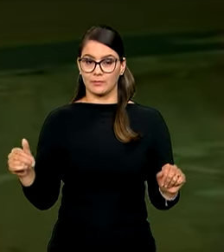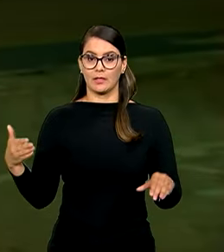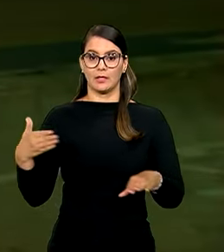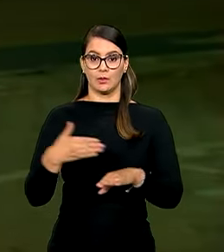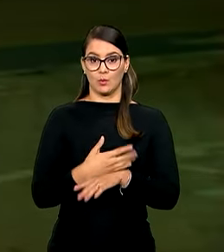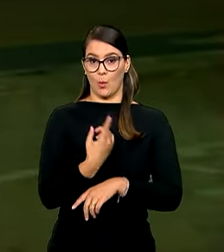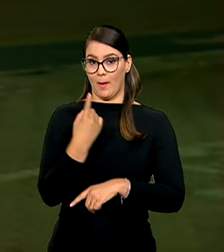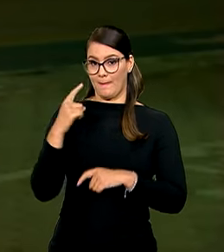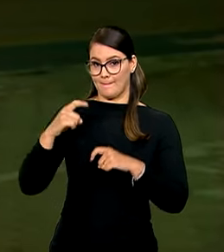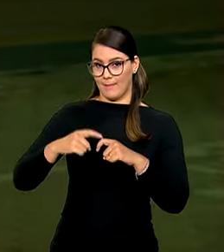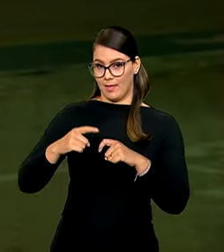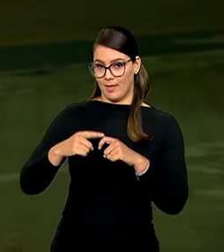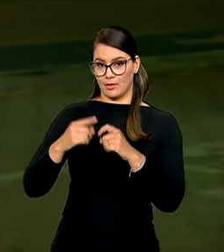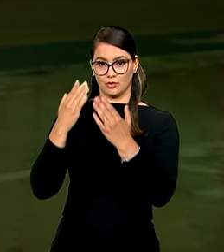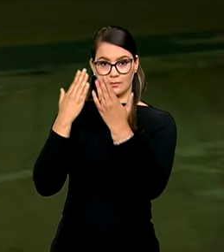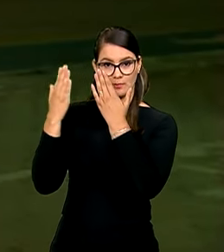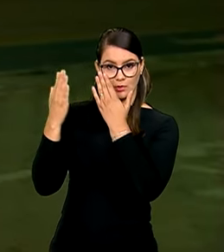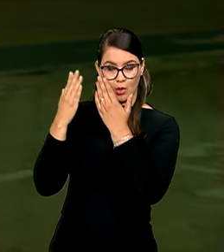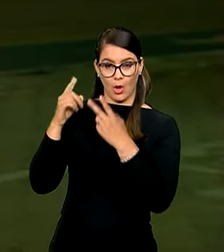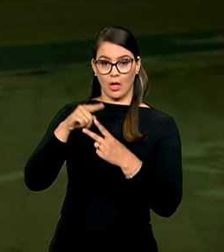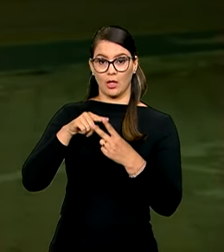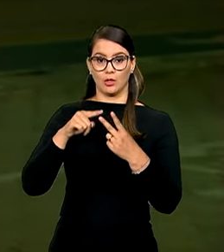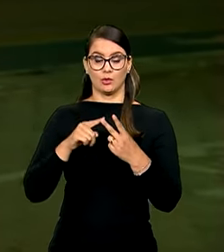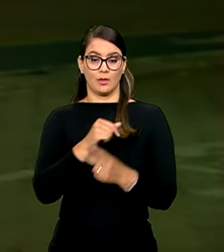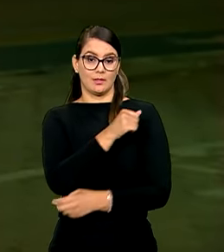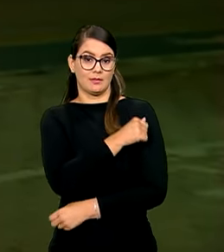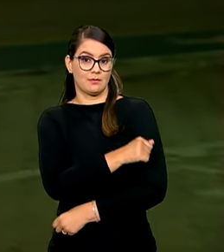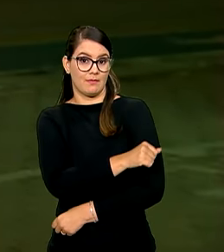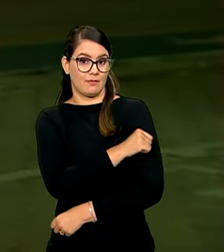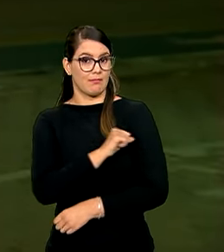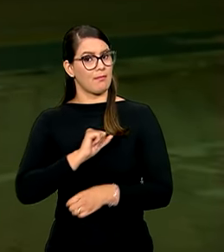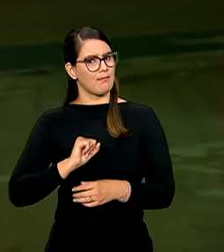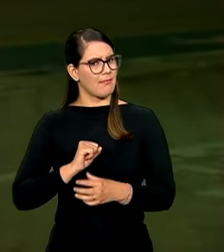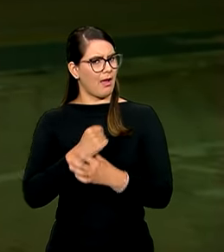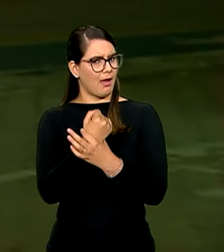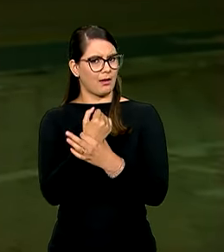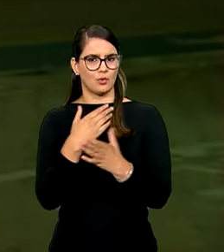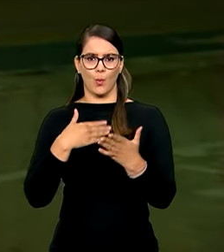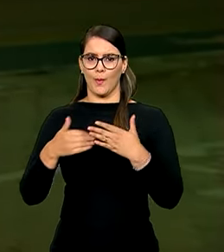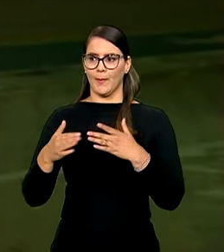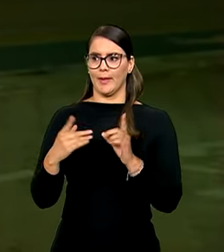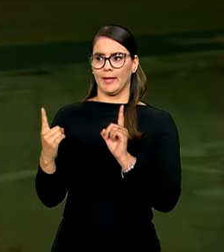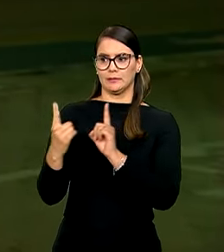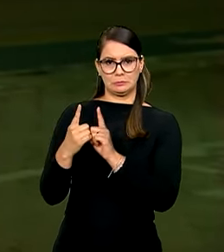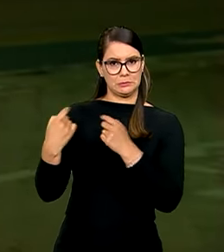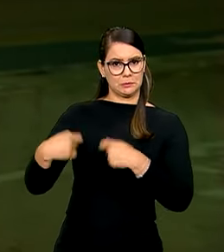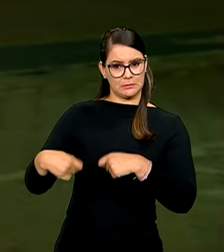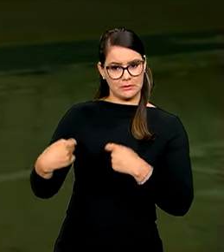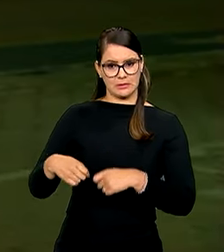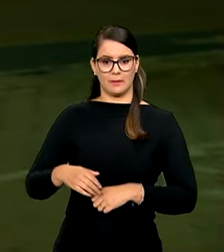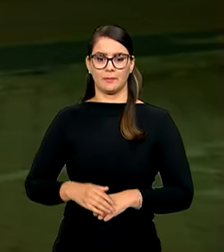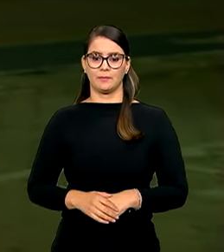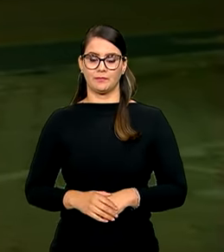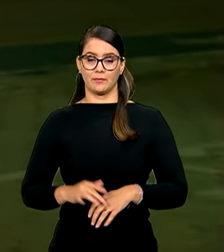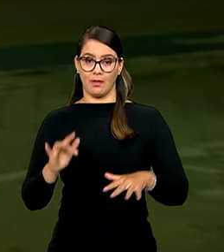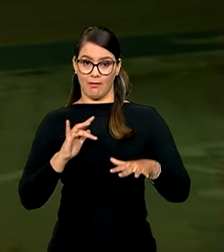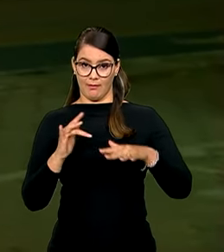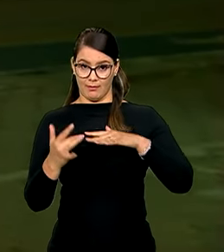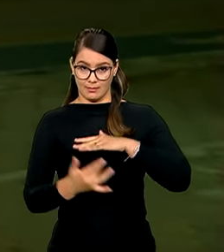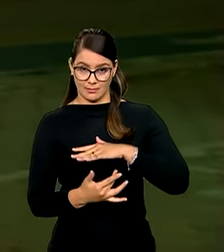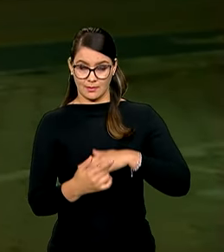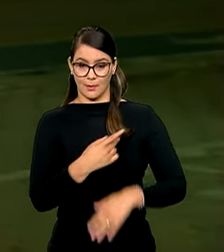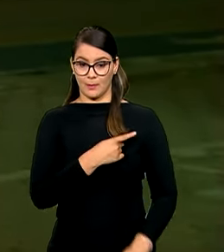uma médica, uma psicóloga e 2 enfermeiros para garantirem qualquer atendimento aos brasileiros. Pelas redes sociais,